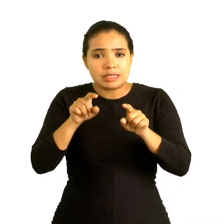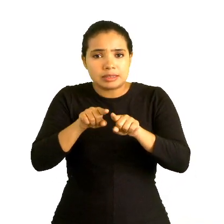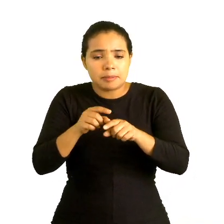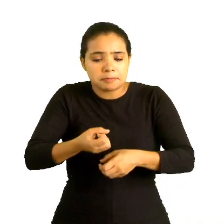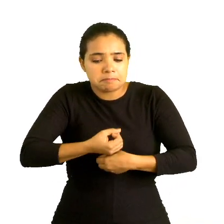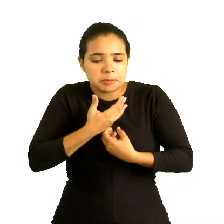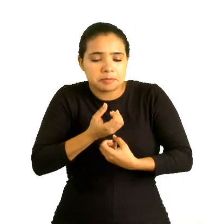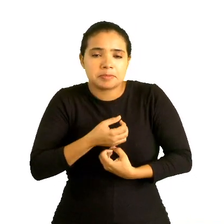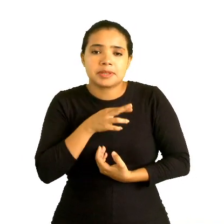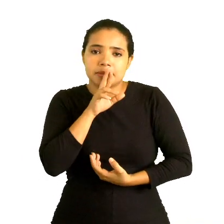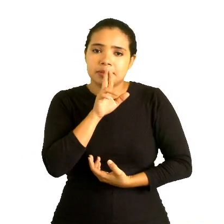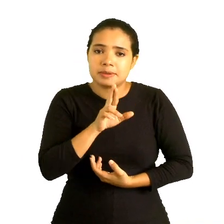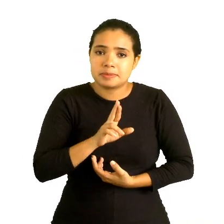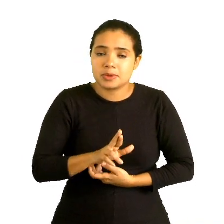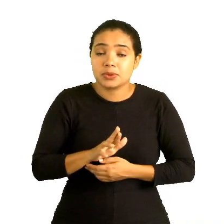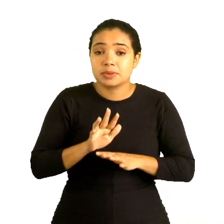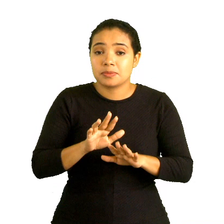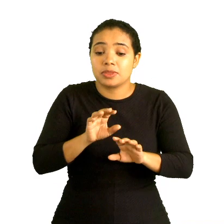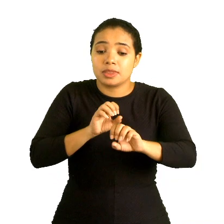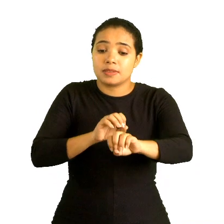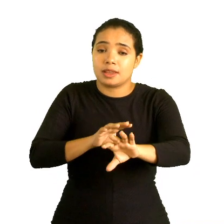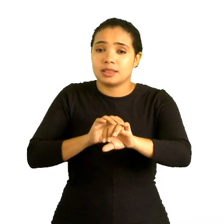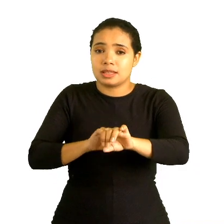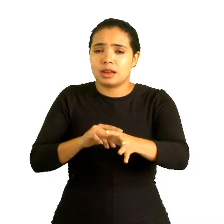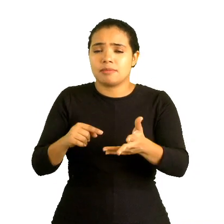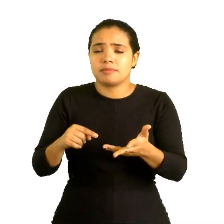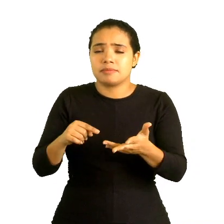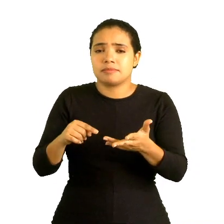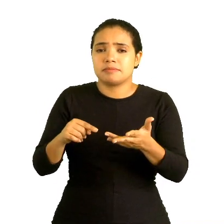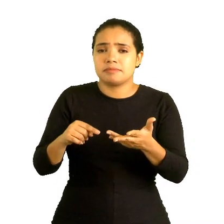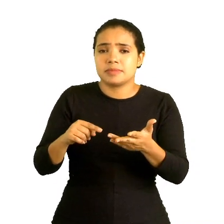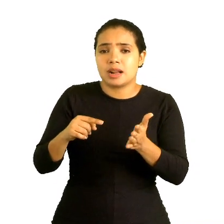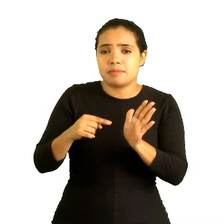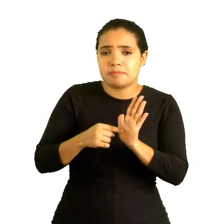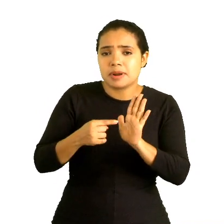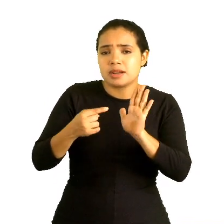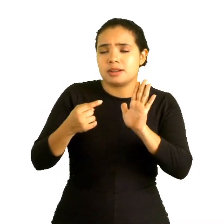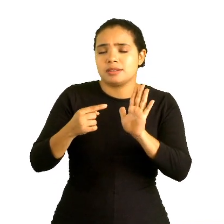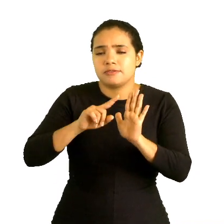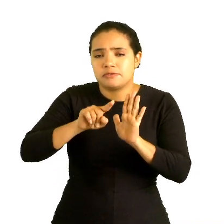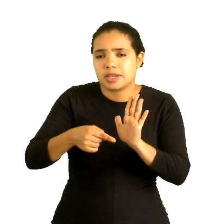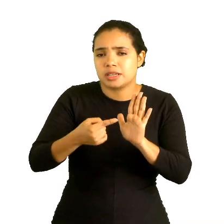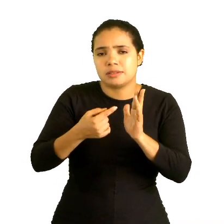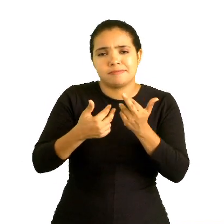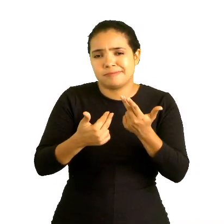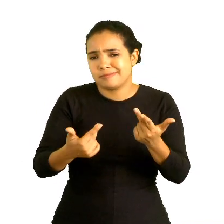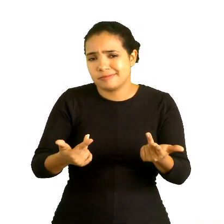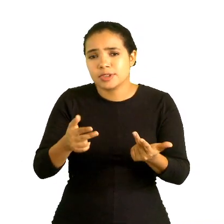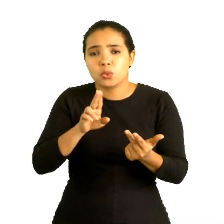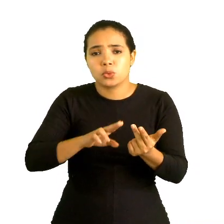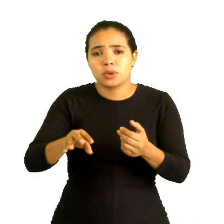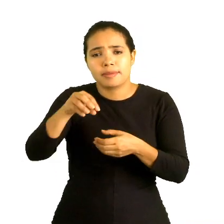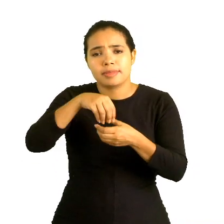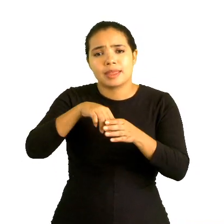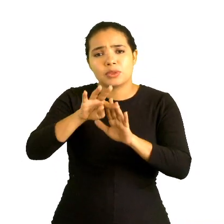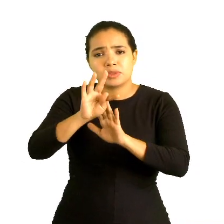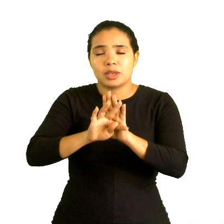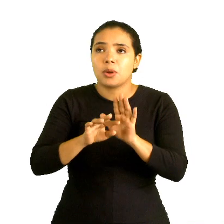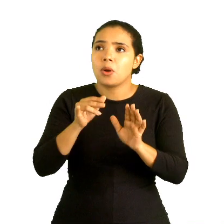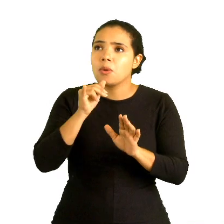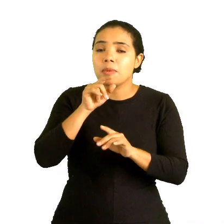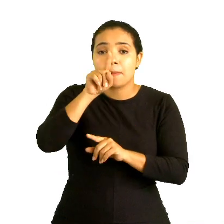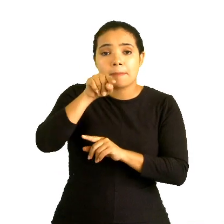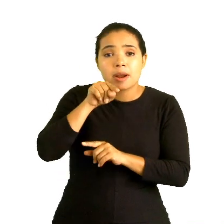quem responde. Alguns sinais de pontuação podem ser utilizados nesse discurso direto. A exclamação,